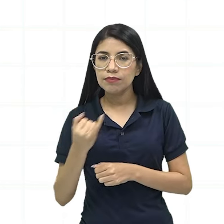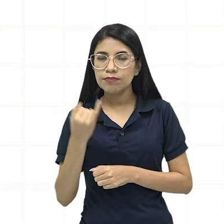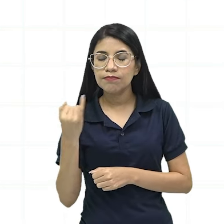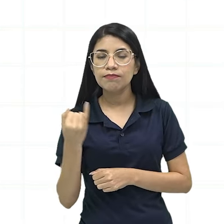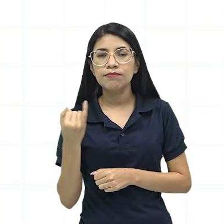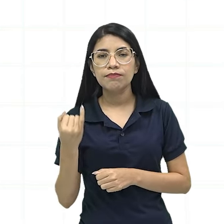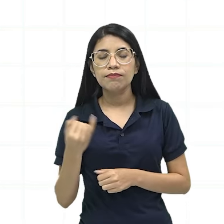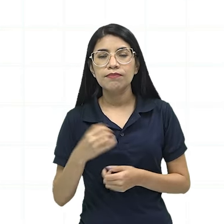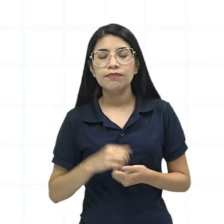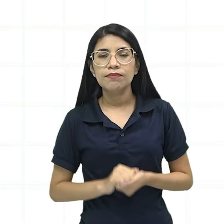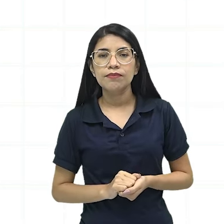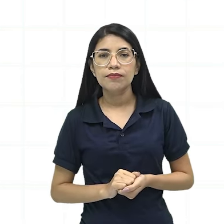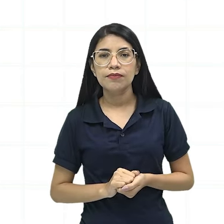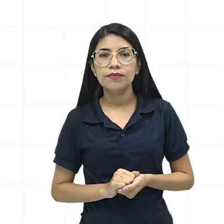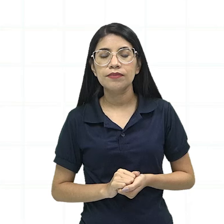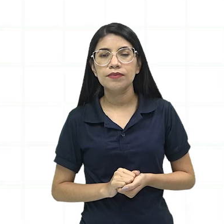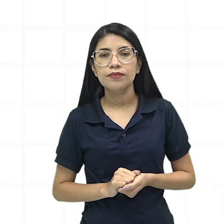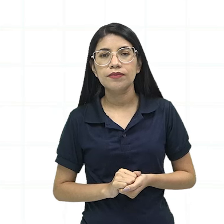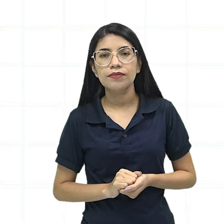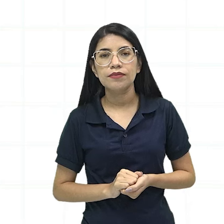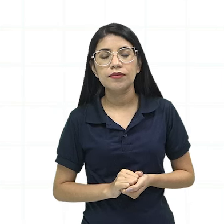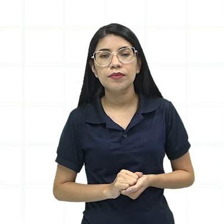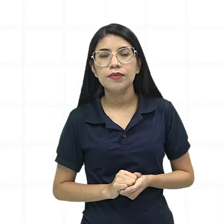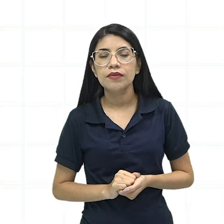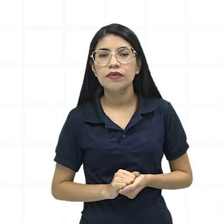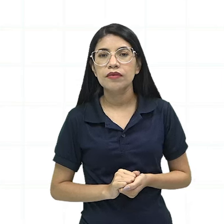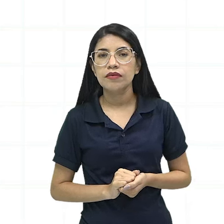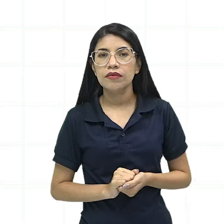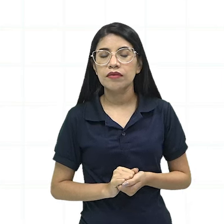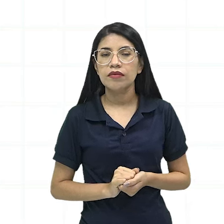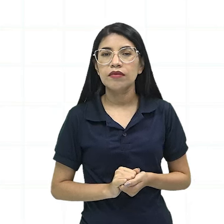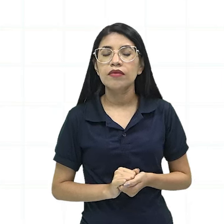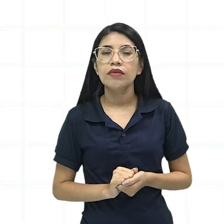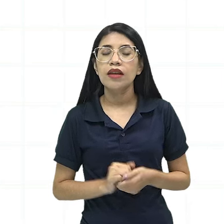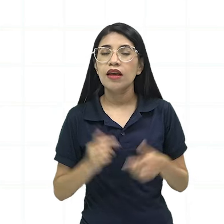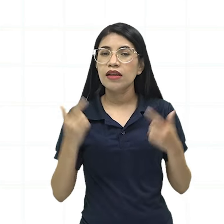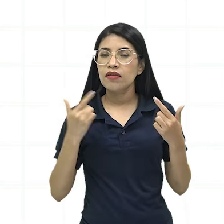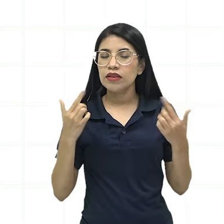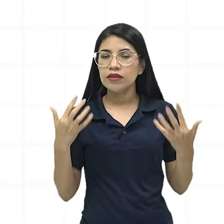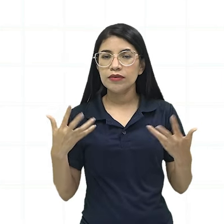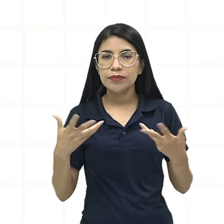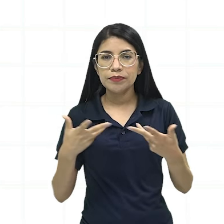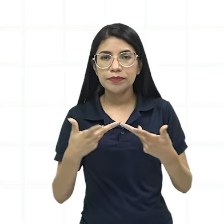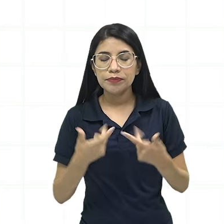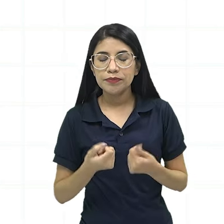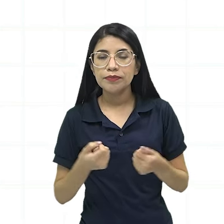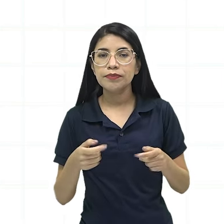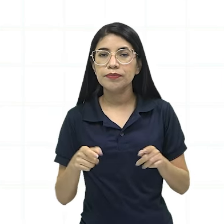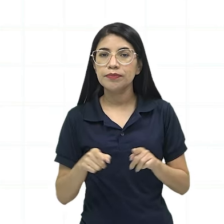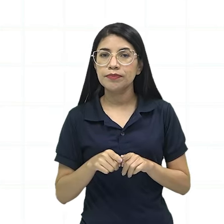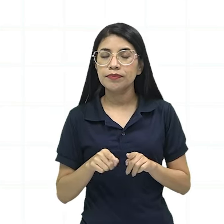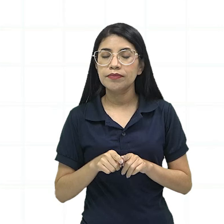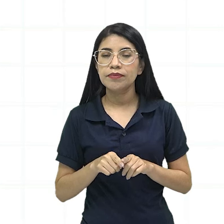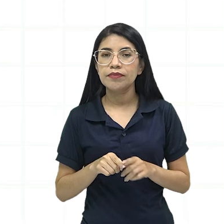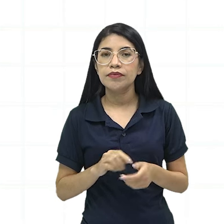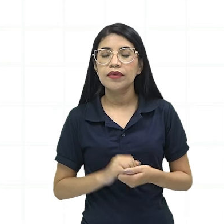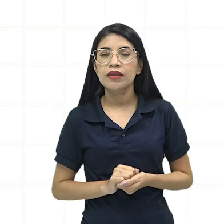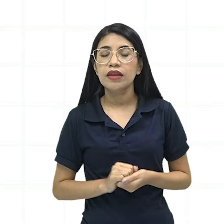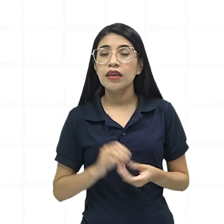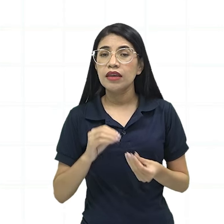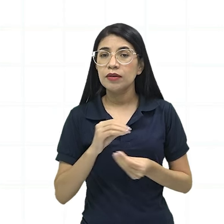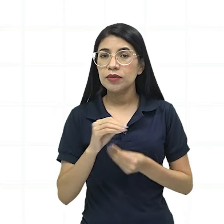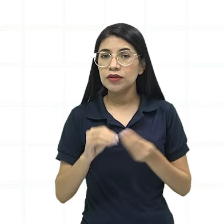realiza fatos grandiosos, as aventuras são fantásticas. E misturando,